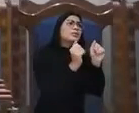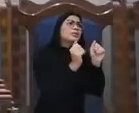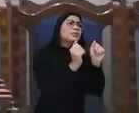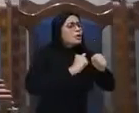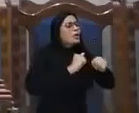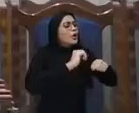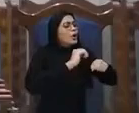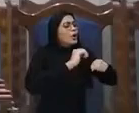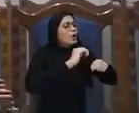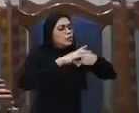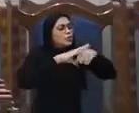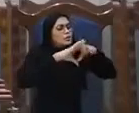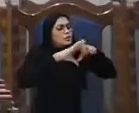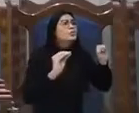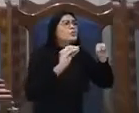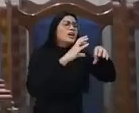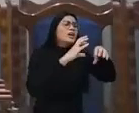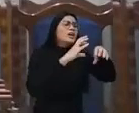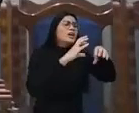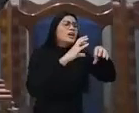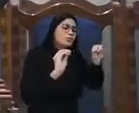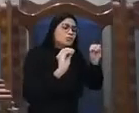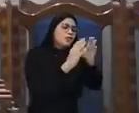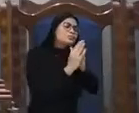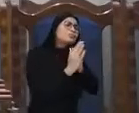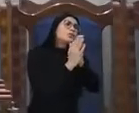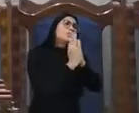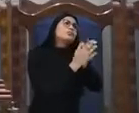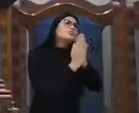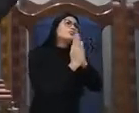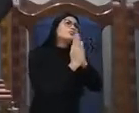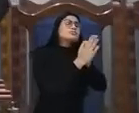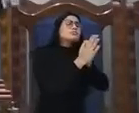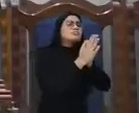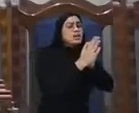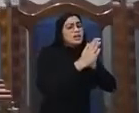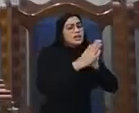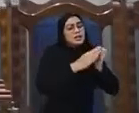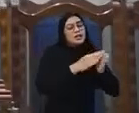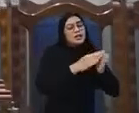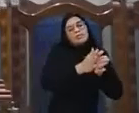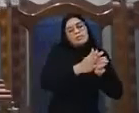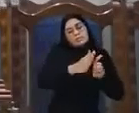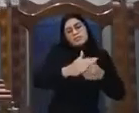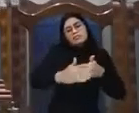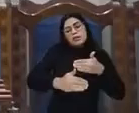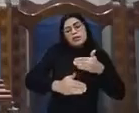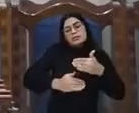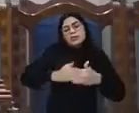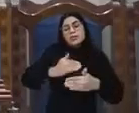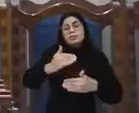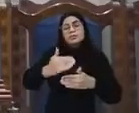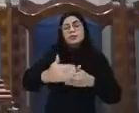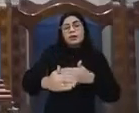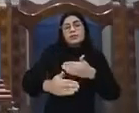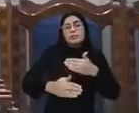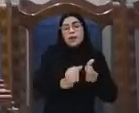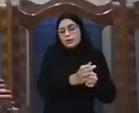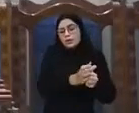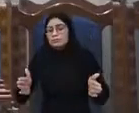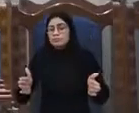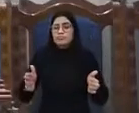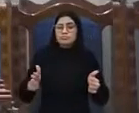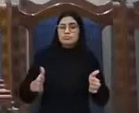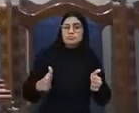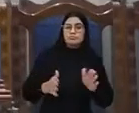curasse, repreendesse aquela praga, e nada acontecia. E assim foram passando todos os deuses. Lembra que eu falei no